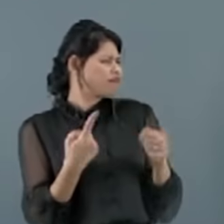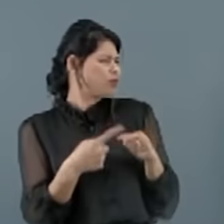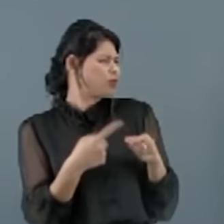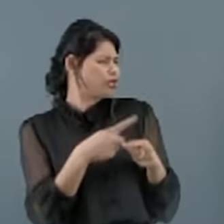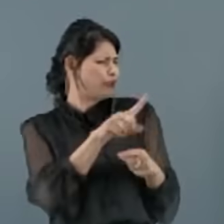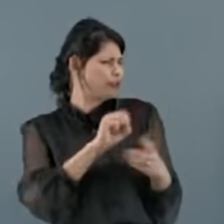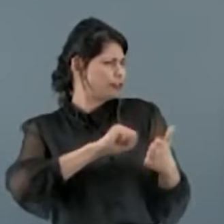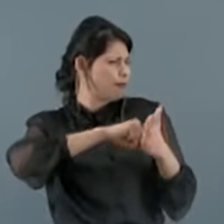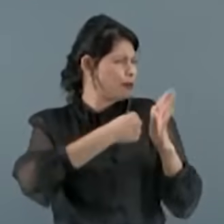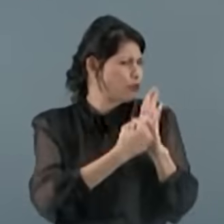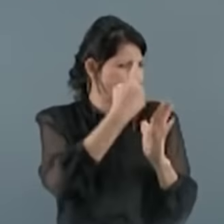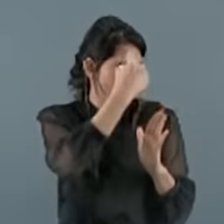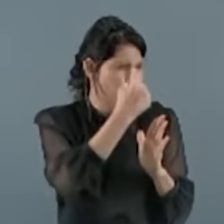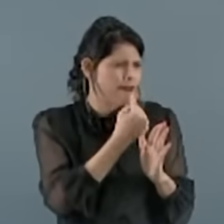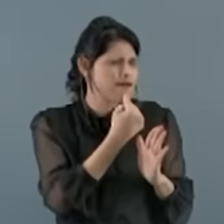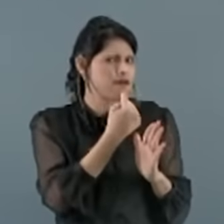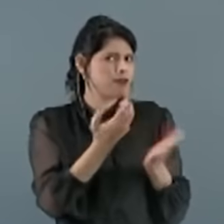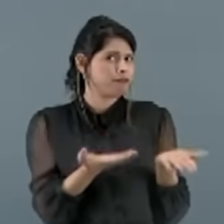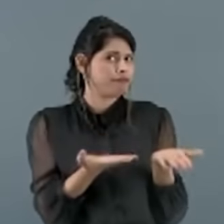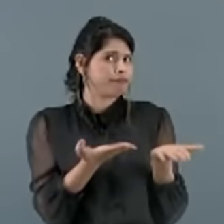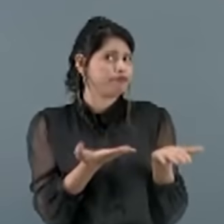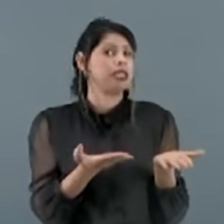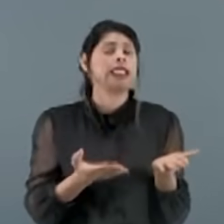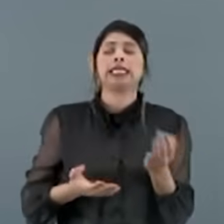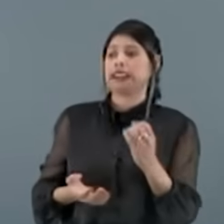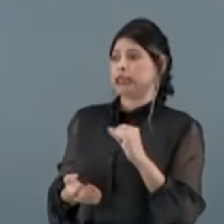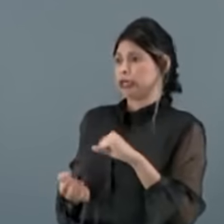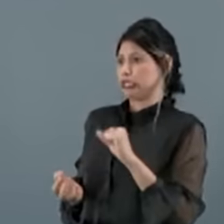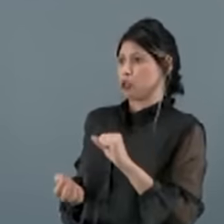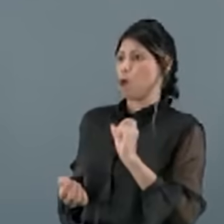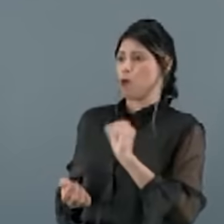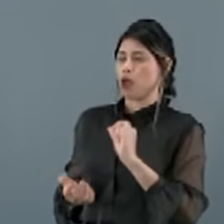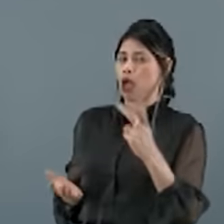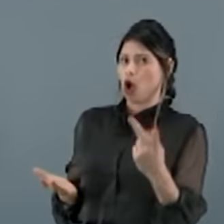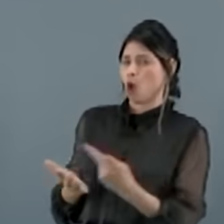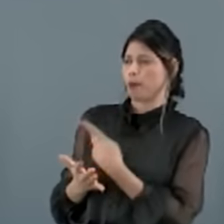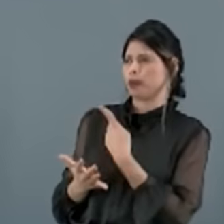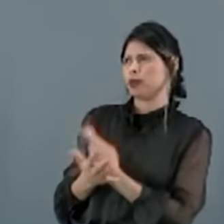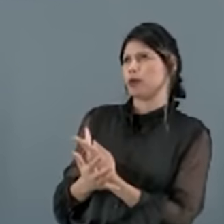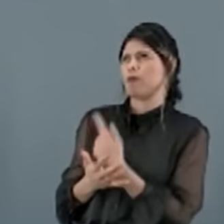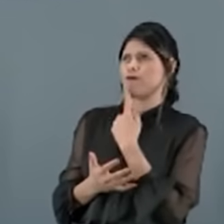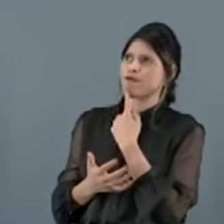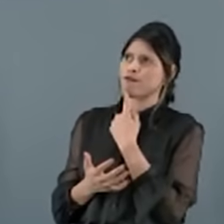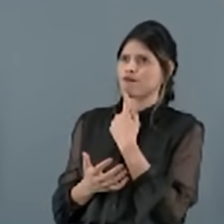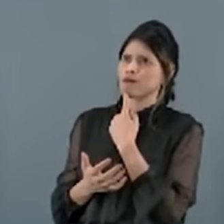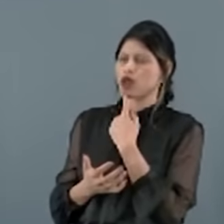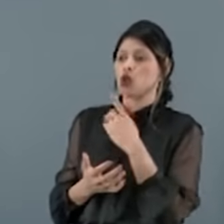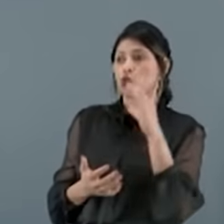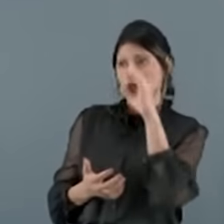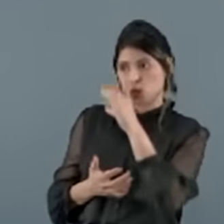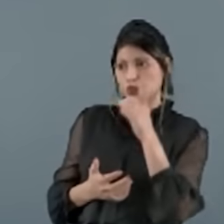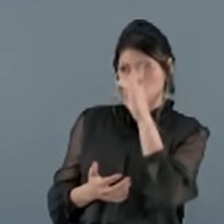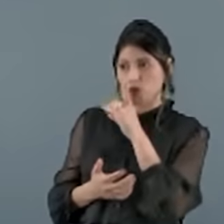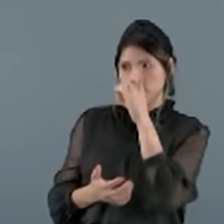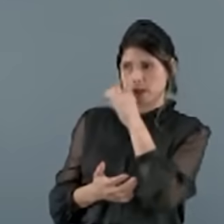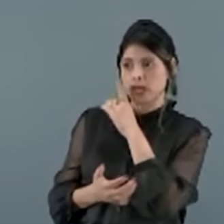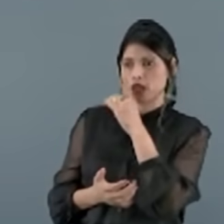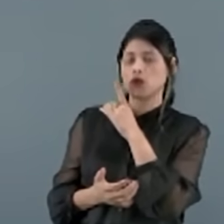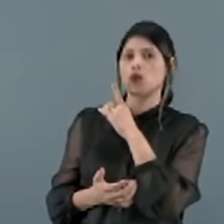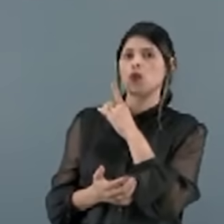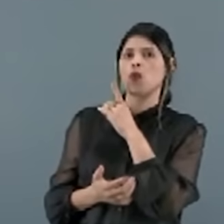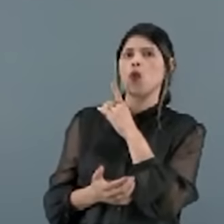etc.? Sim, quando começou se eu não me engano, no domingo, começou muito ataque pessoal nessa